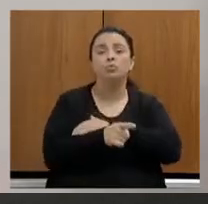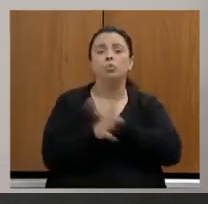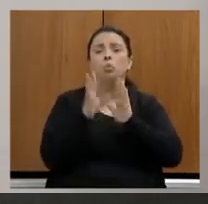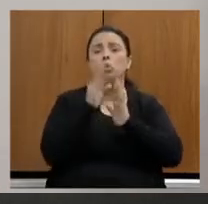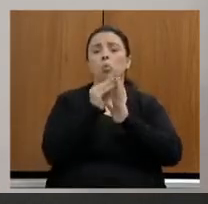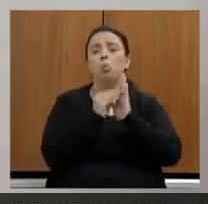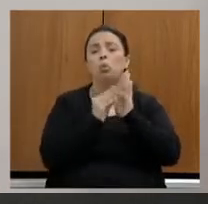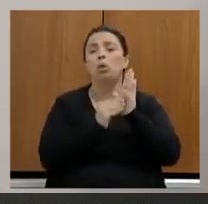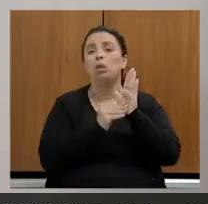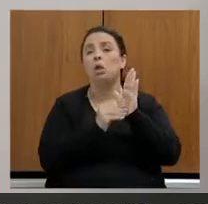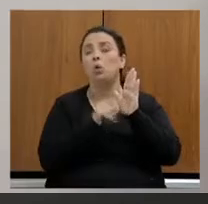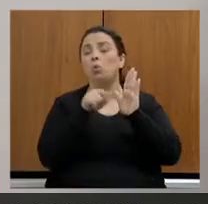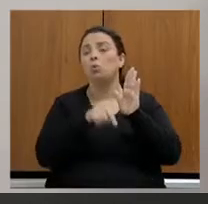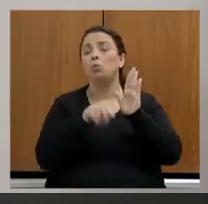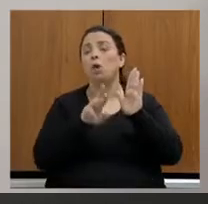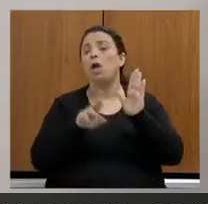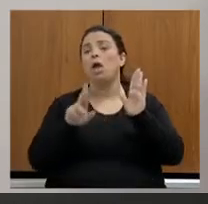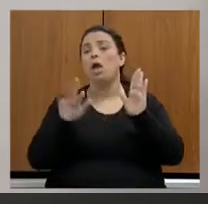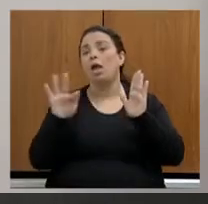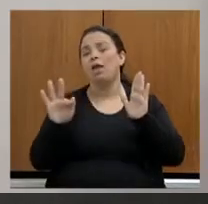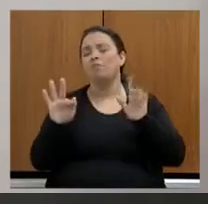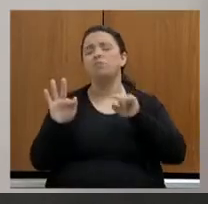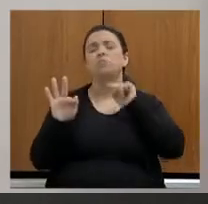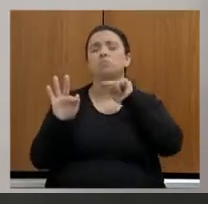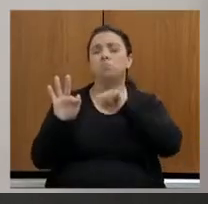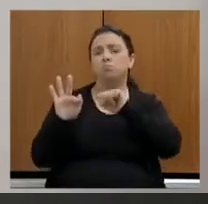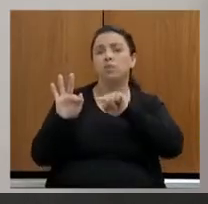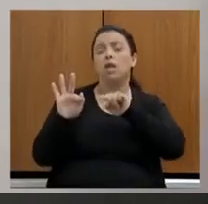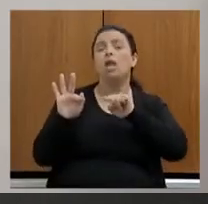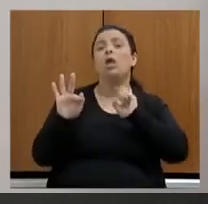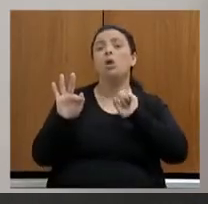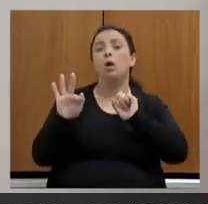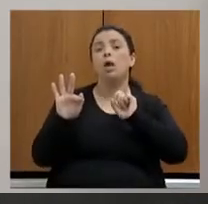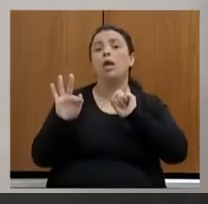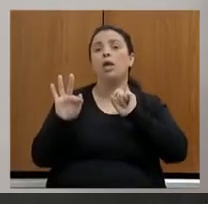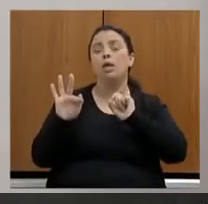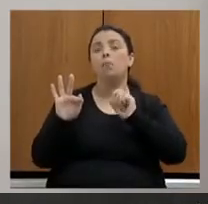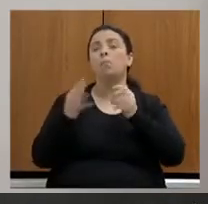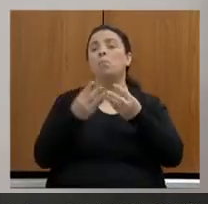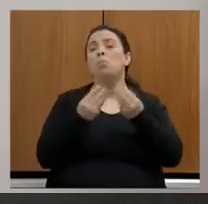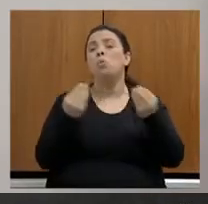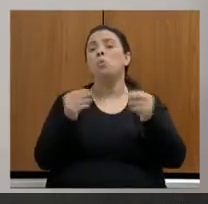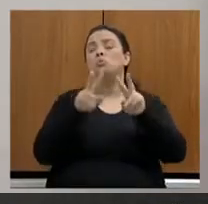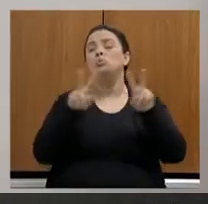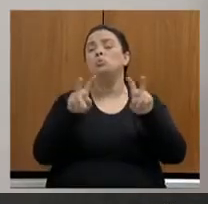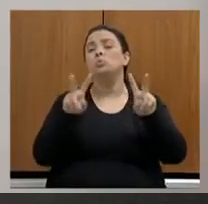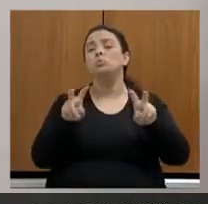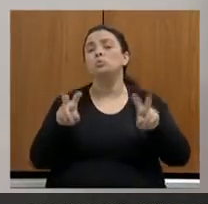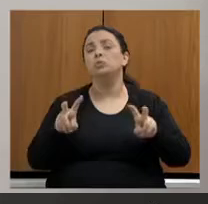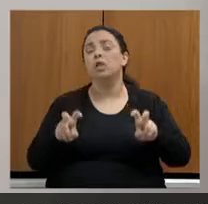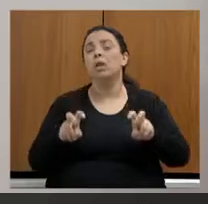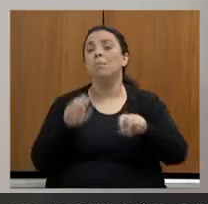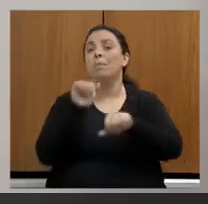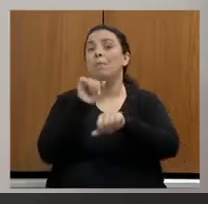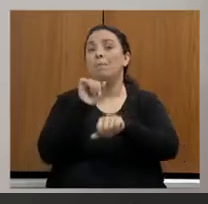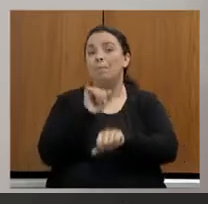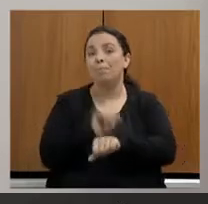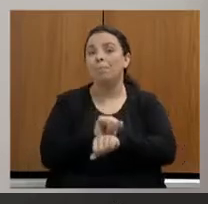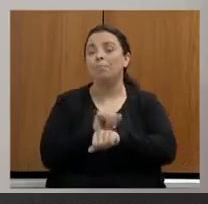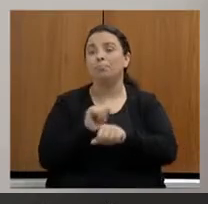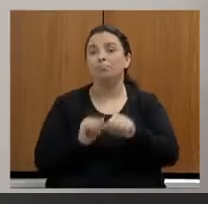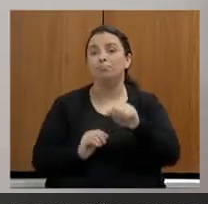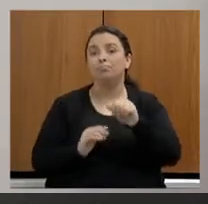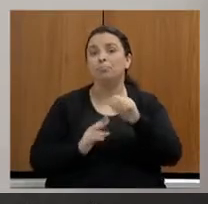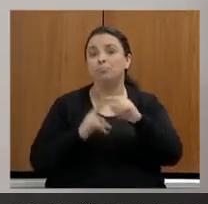fiscal porque o regime de recuperação fiscal impossibilita muitas questões inclusive os reajustes do piso